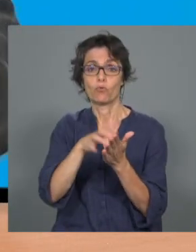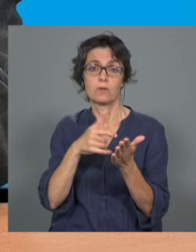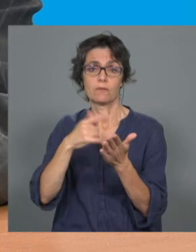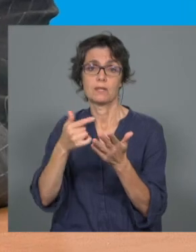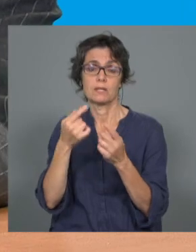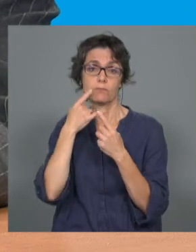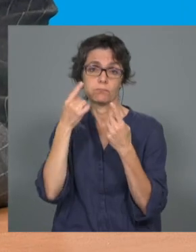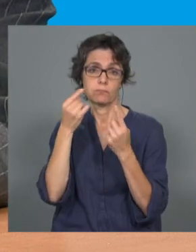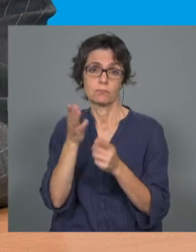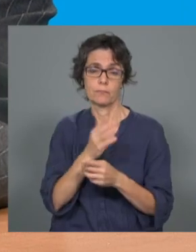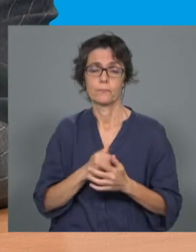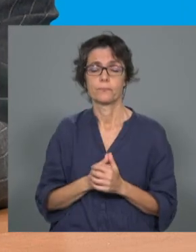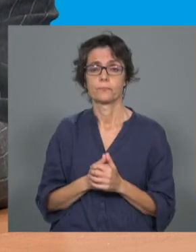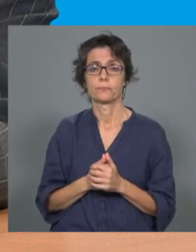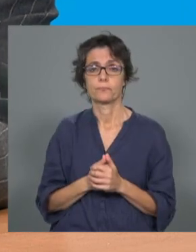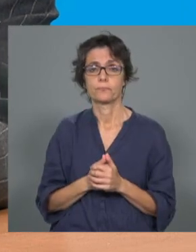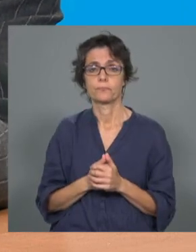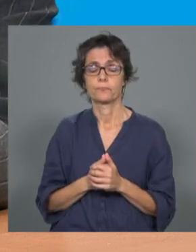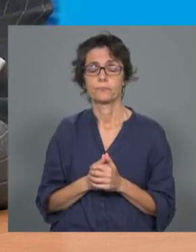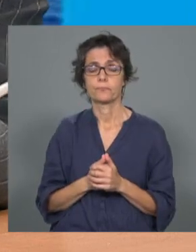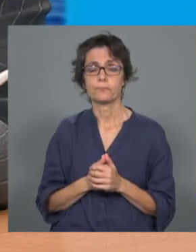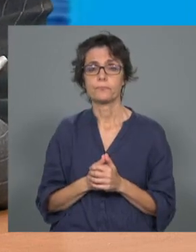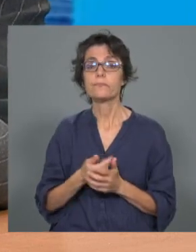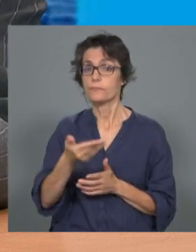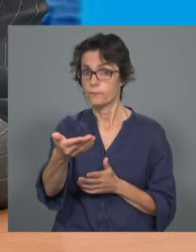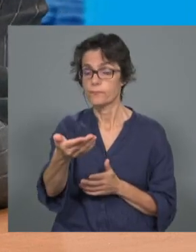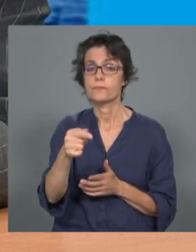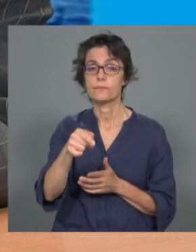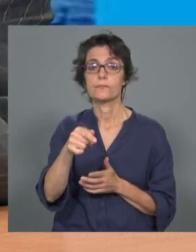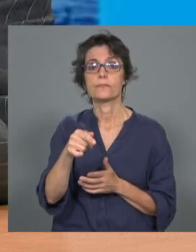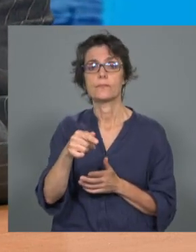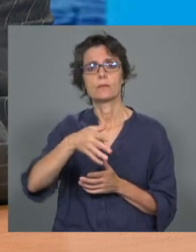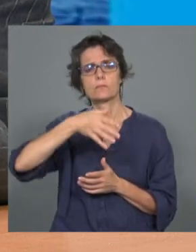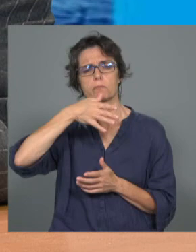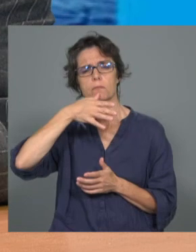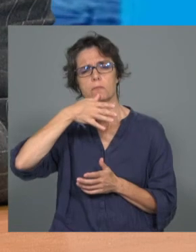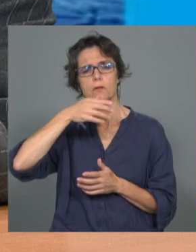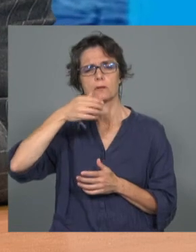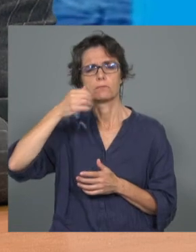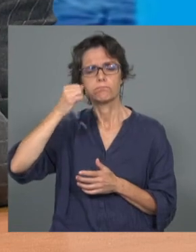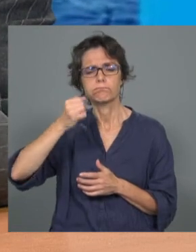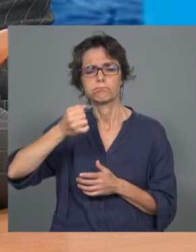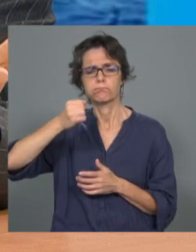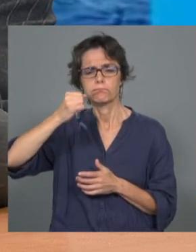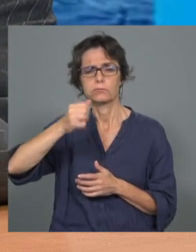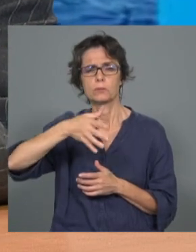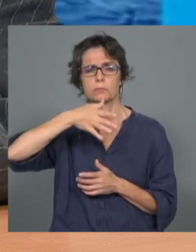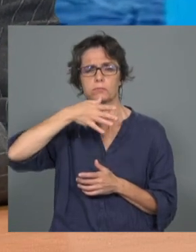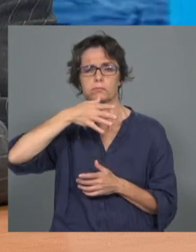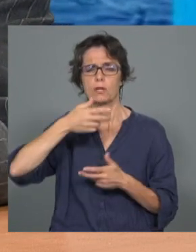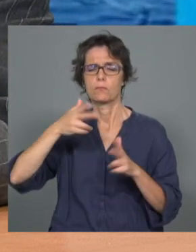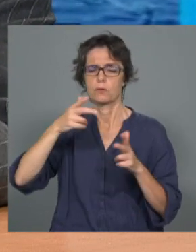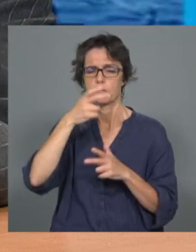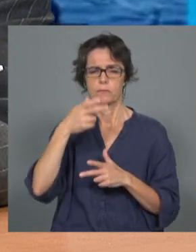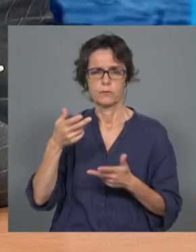pré-anuncia. Pois. Esta, que é típico da profecia, não é? É típico dos profetas terem esta disponibilidade.